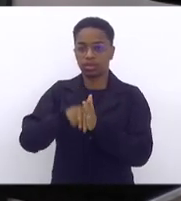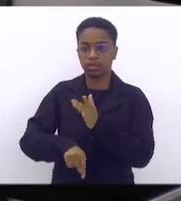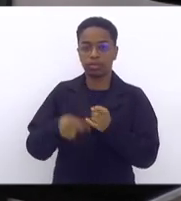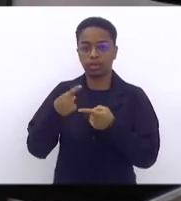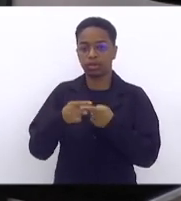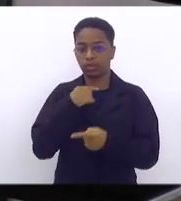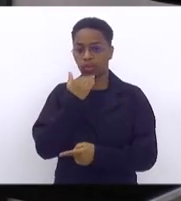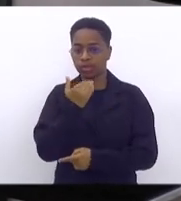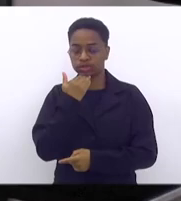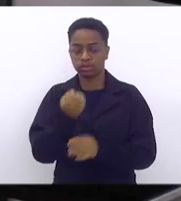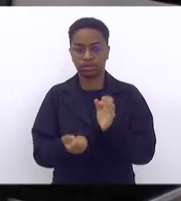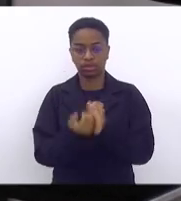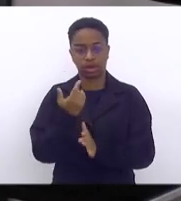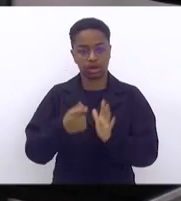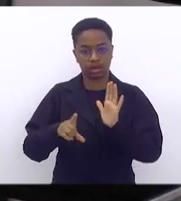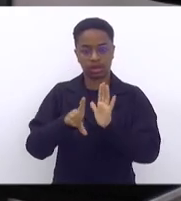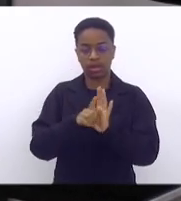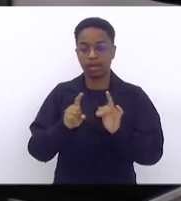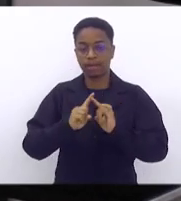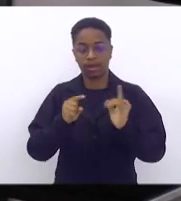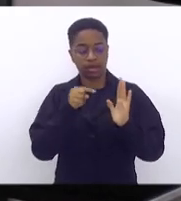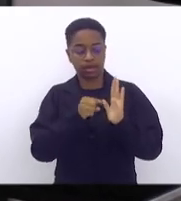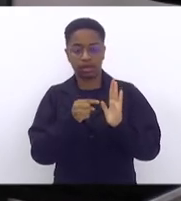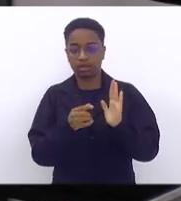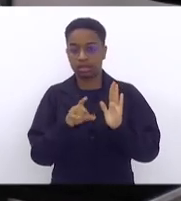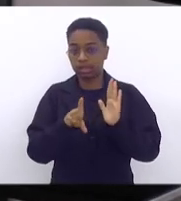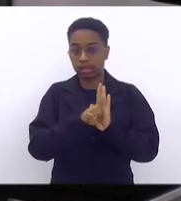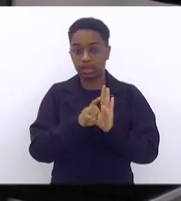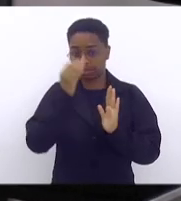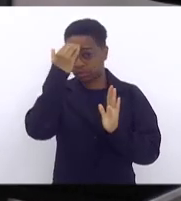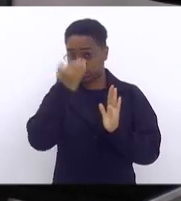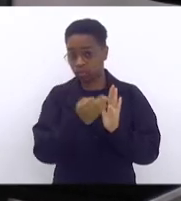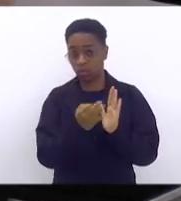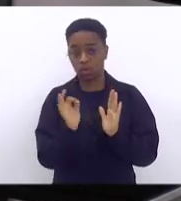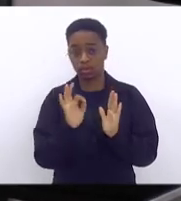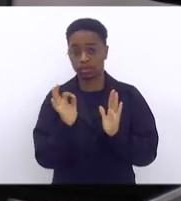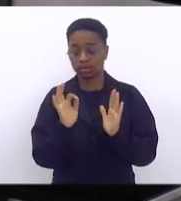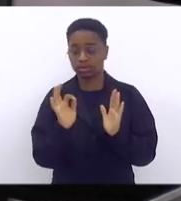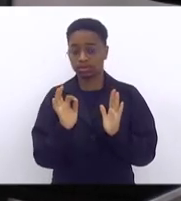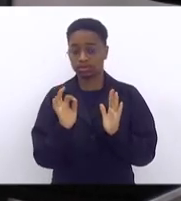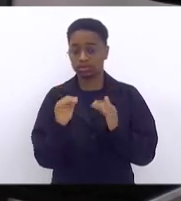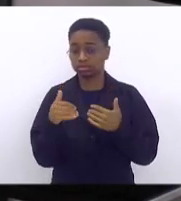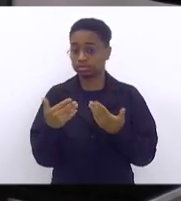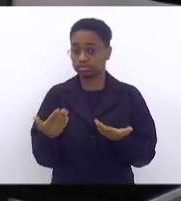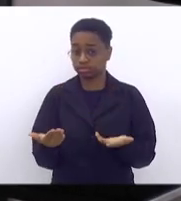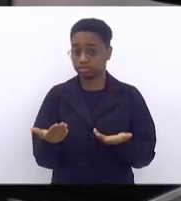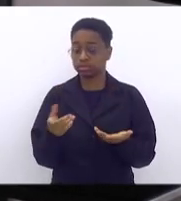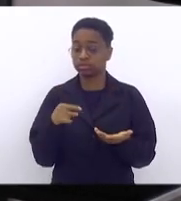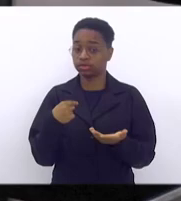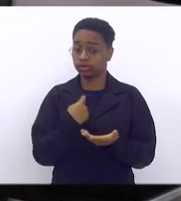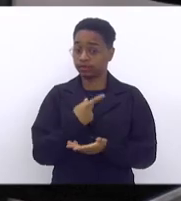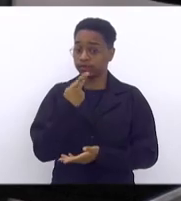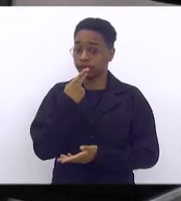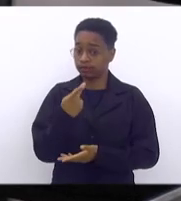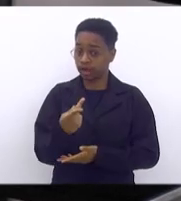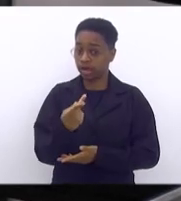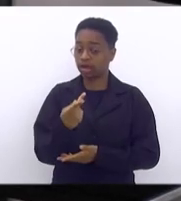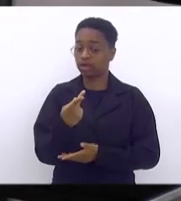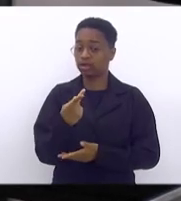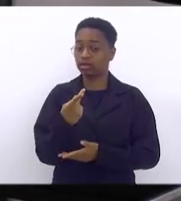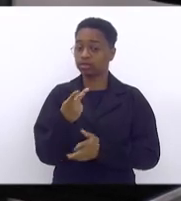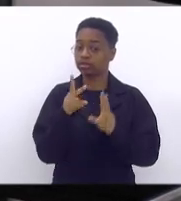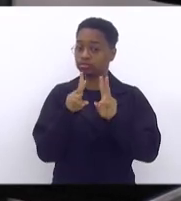uma legislação e essa legislação ela não está sendo cumprida. Daí a gente falar da